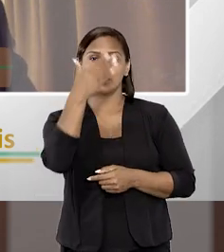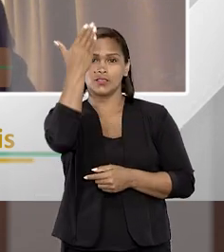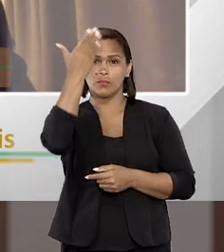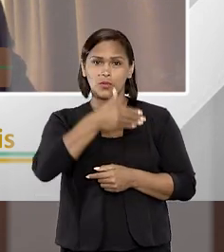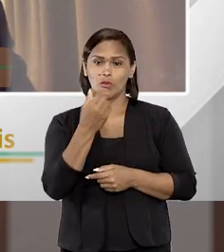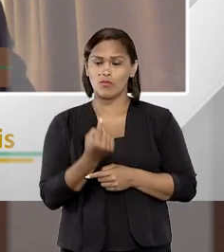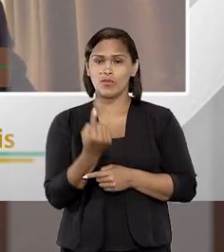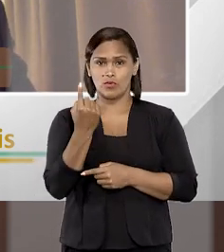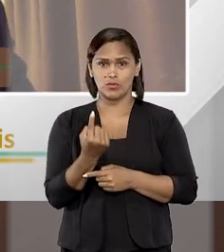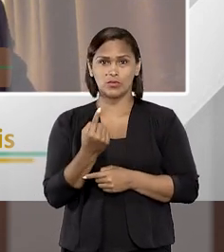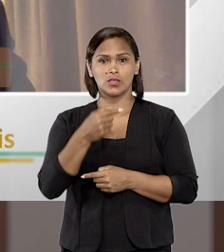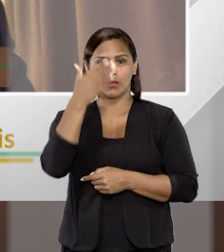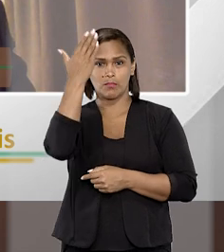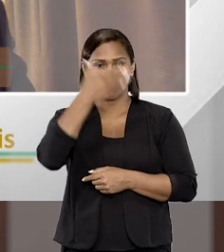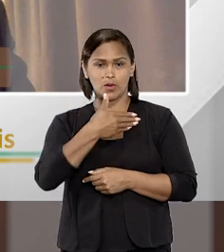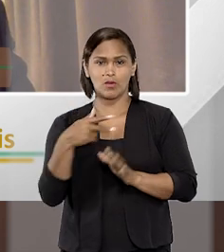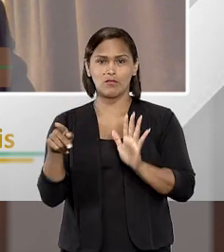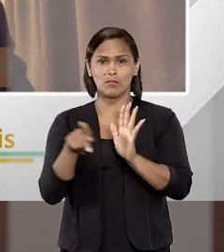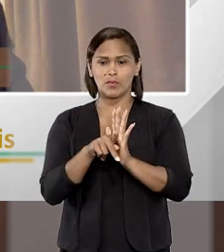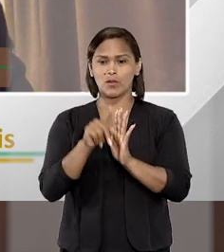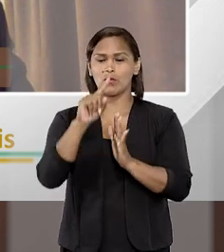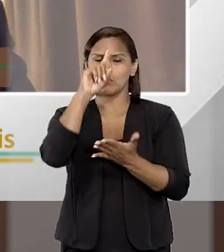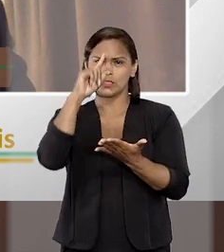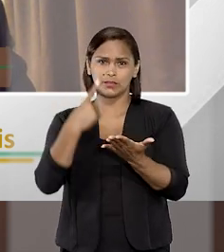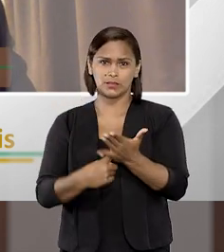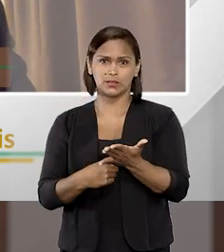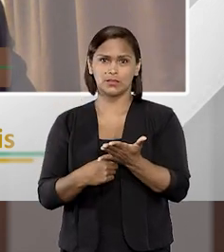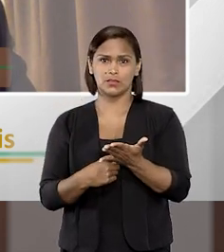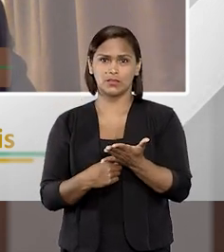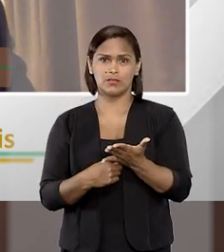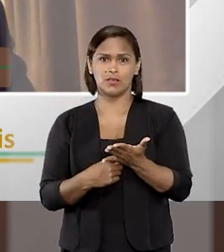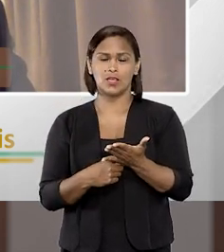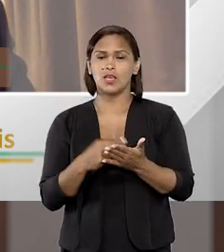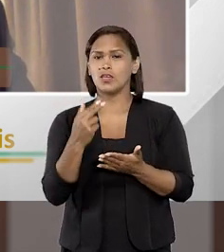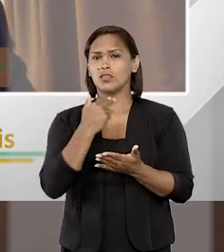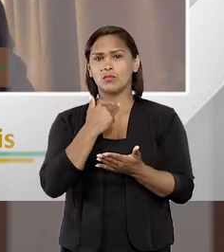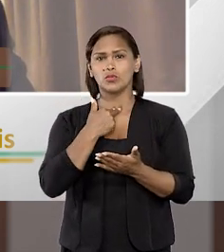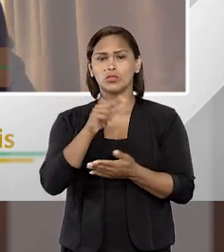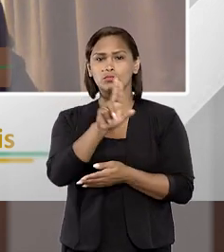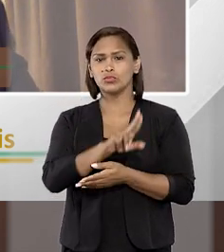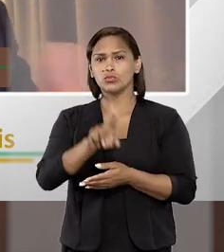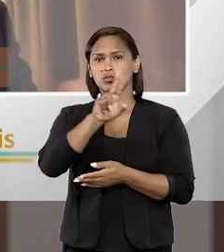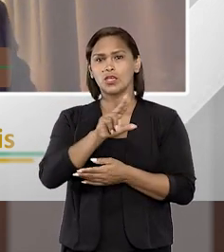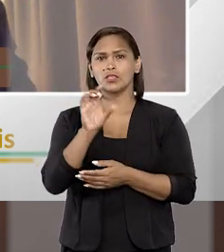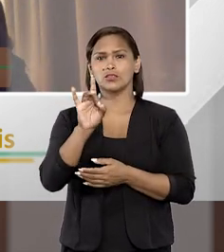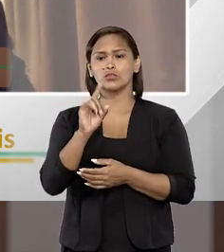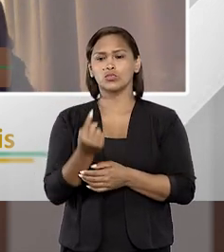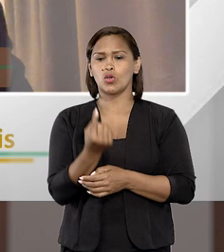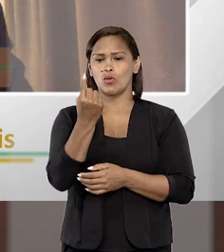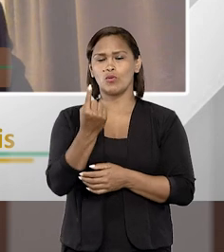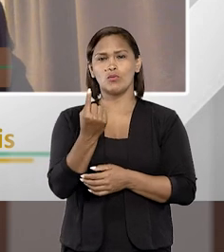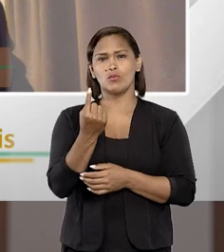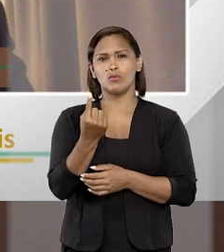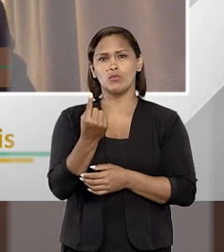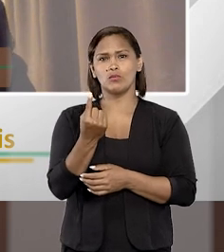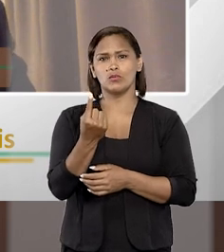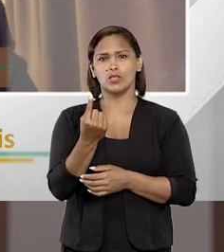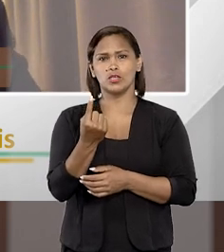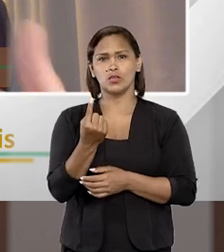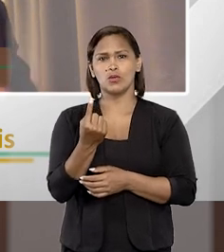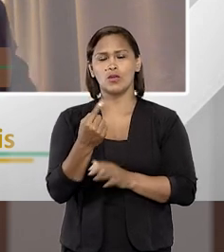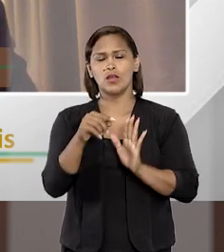prova uma prova única exclusiva decisiva e nem poderia ser ou senão apenas um único elemento em relação